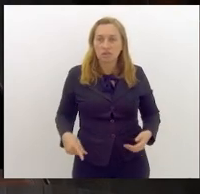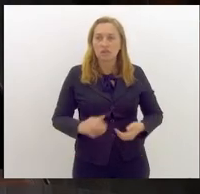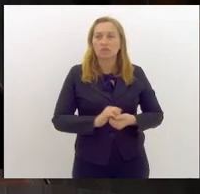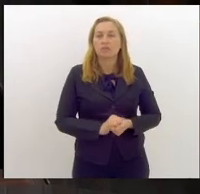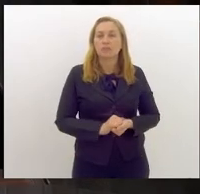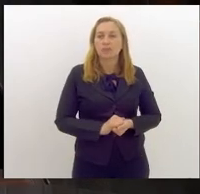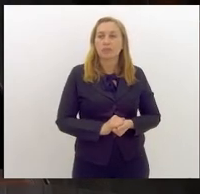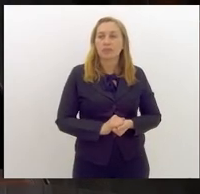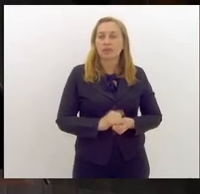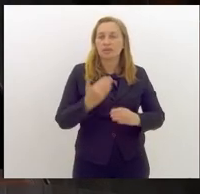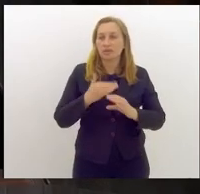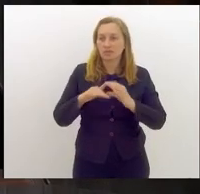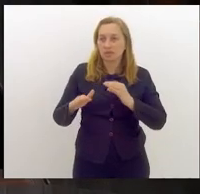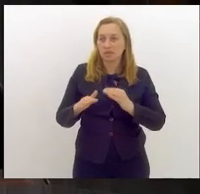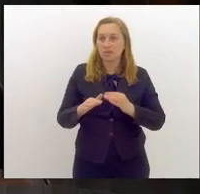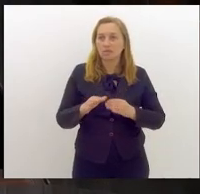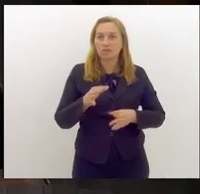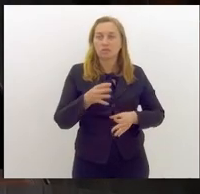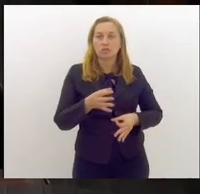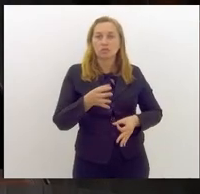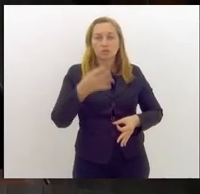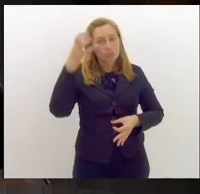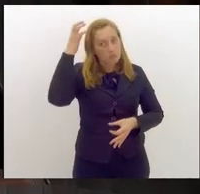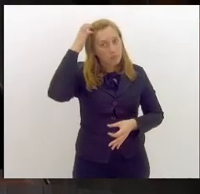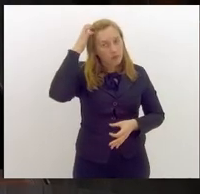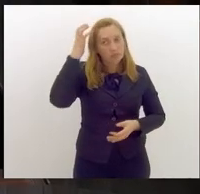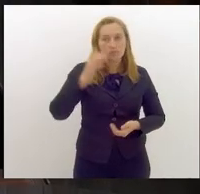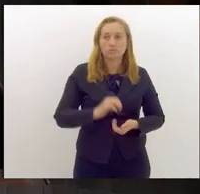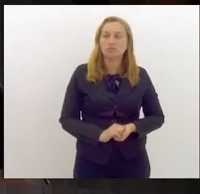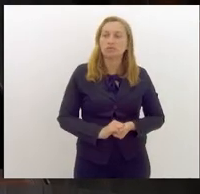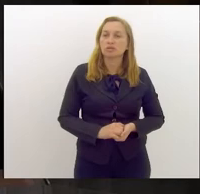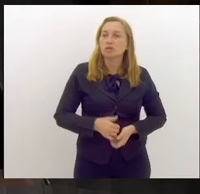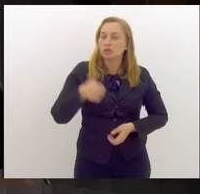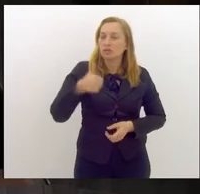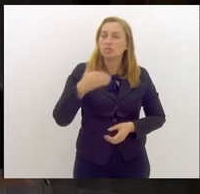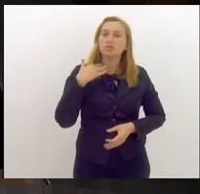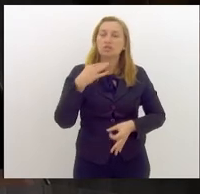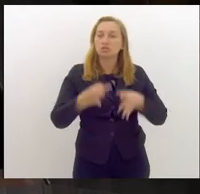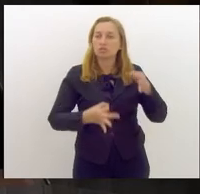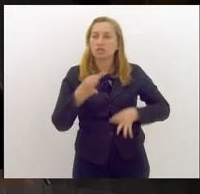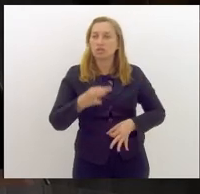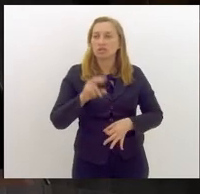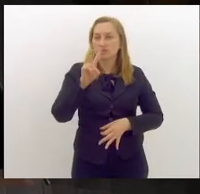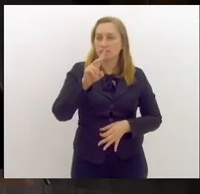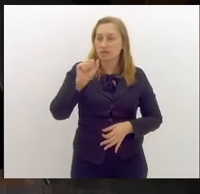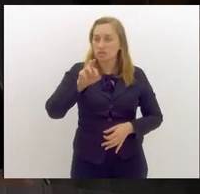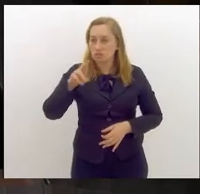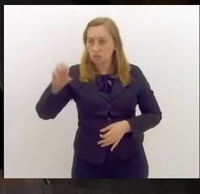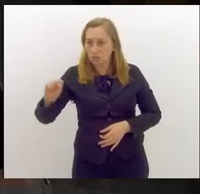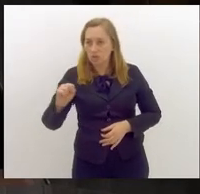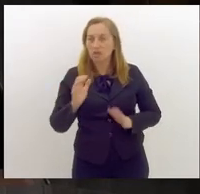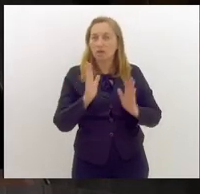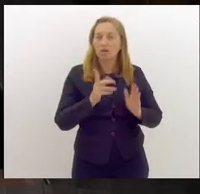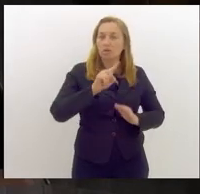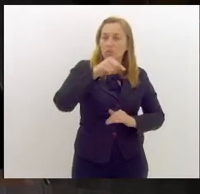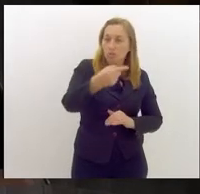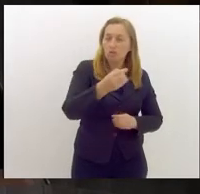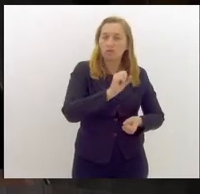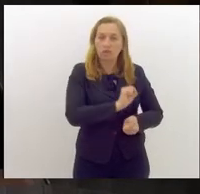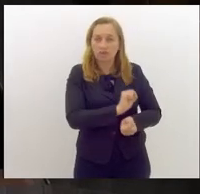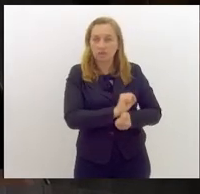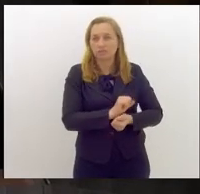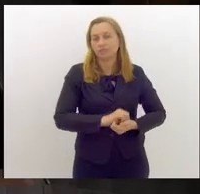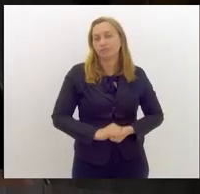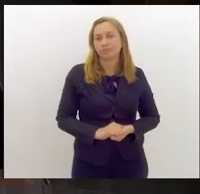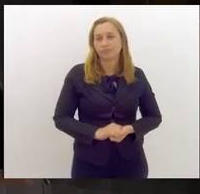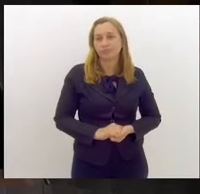enviado como trançado julgado temos um na juíza de Vassouras e estamos com esse outro aguardando